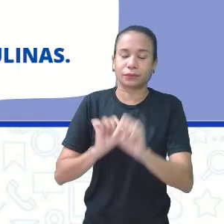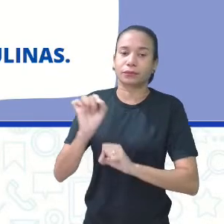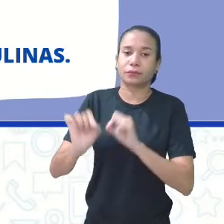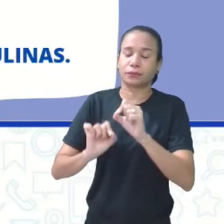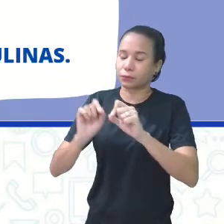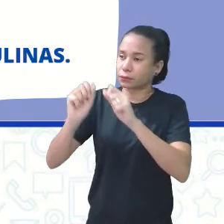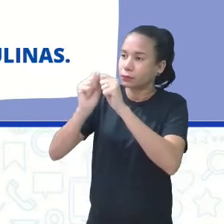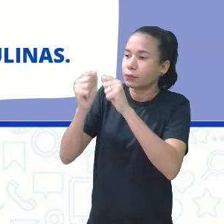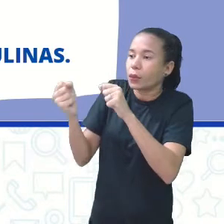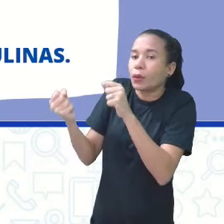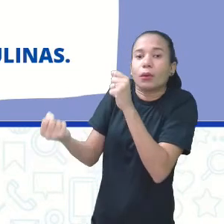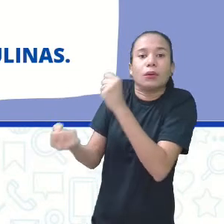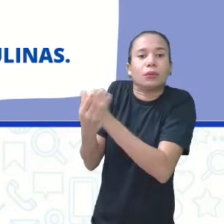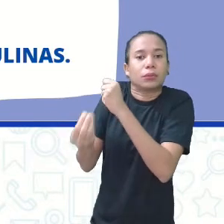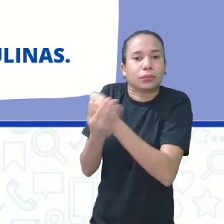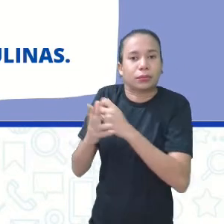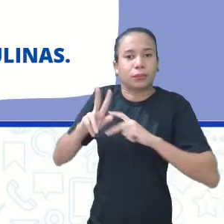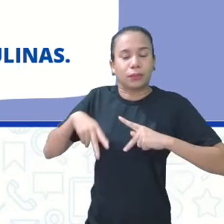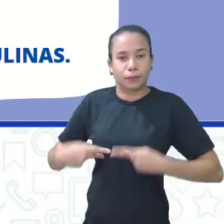Eu vou